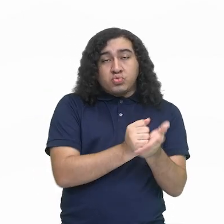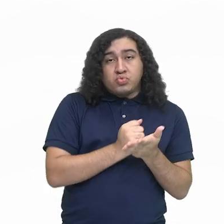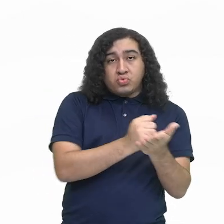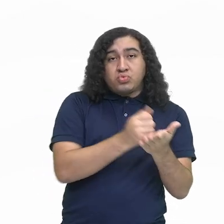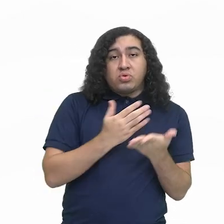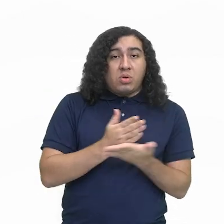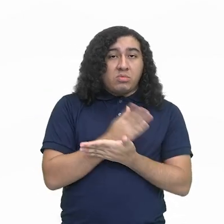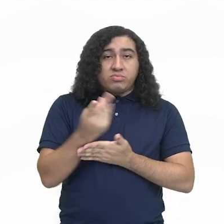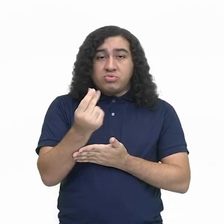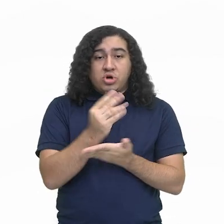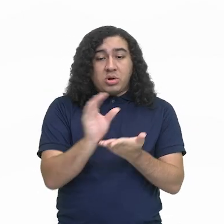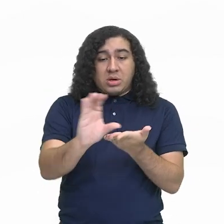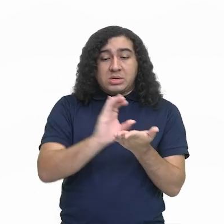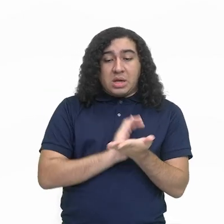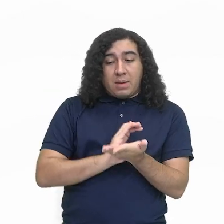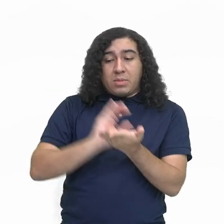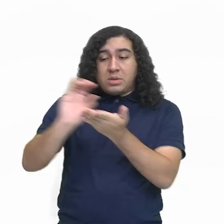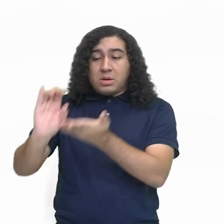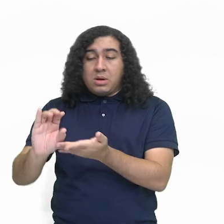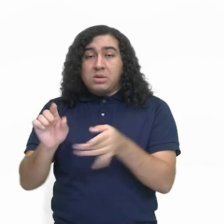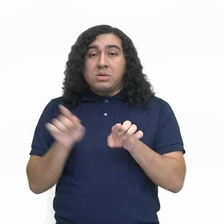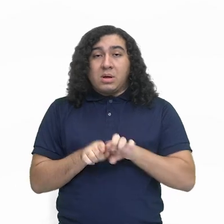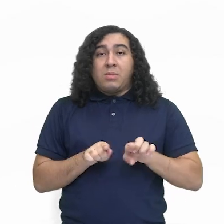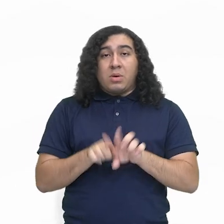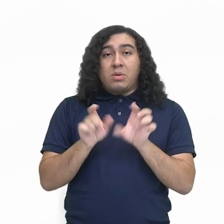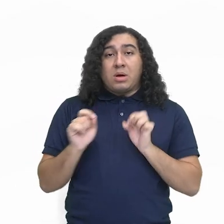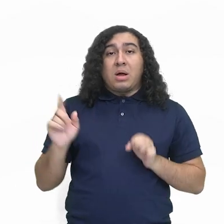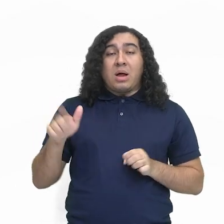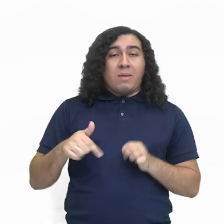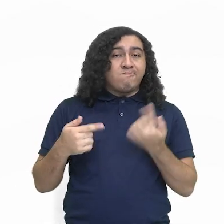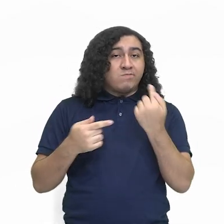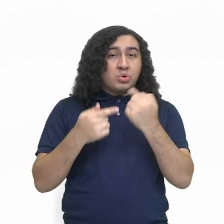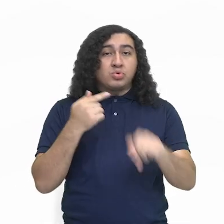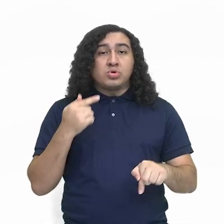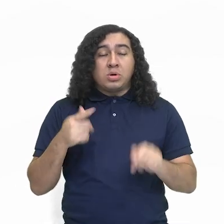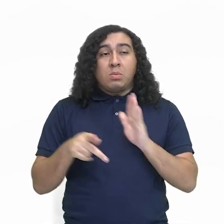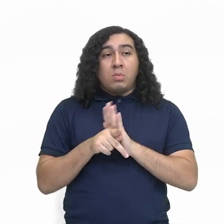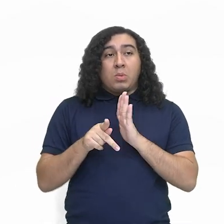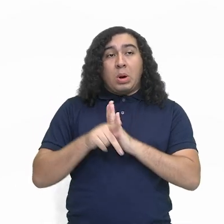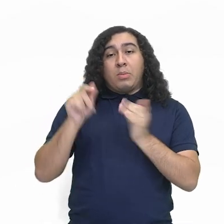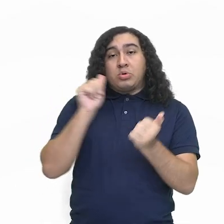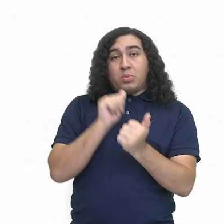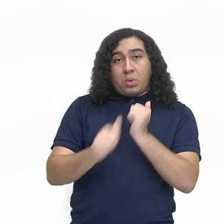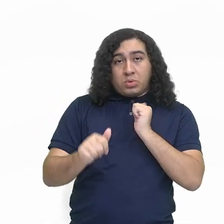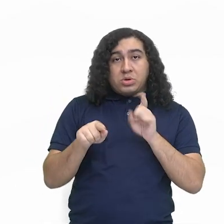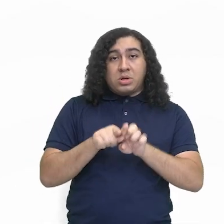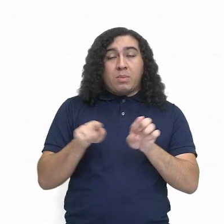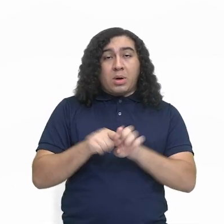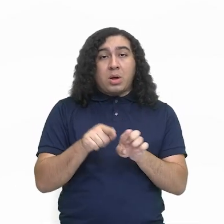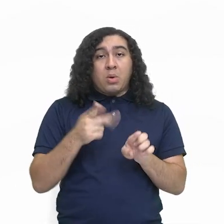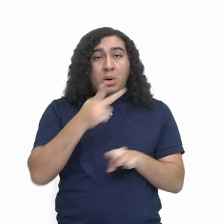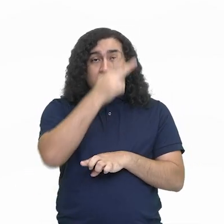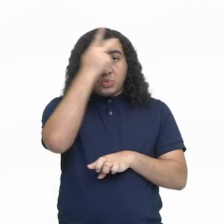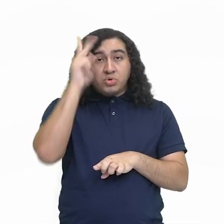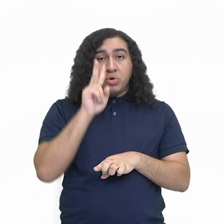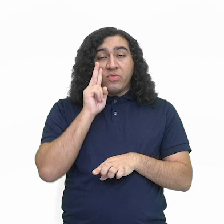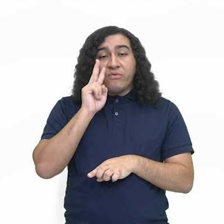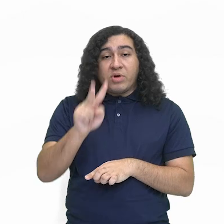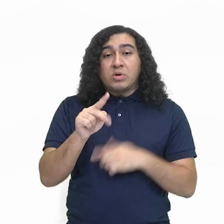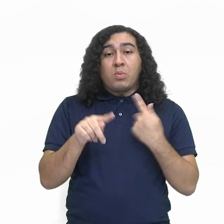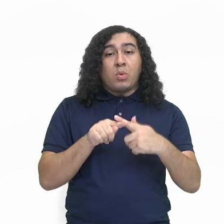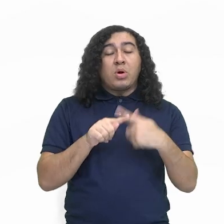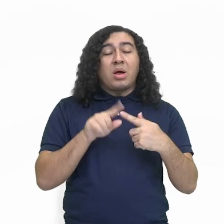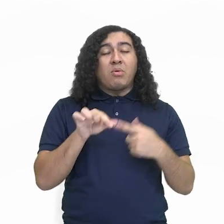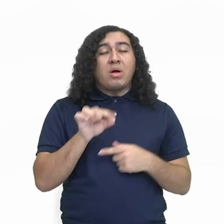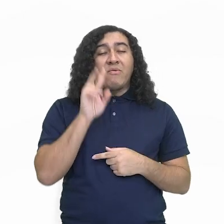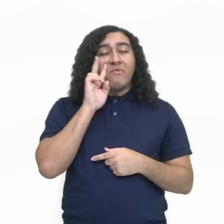de verbas. Esse tipo de prática compromete a integridade das competições e a confiança do público, né? Obviamente, por quê?